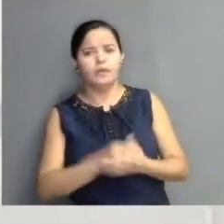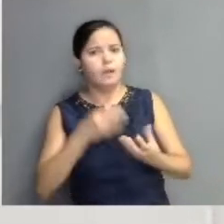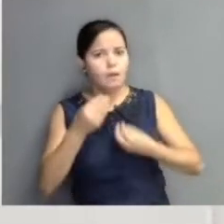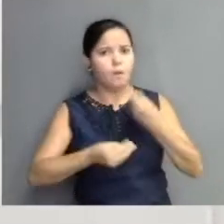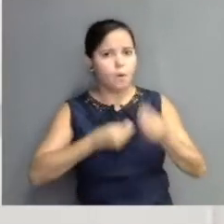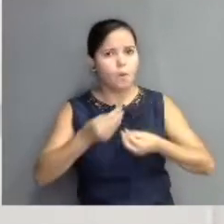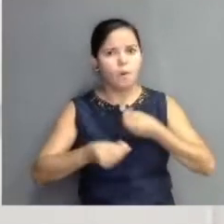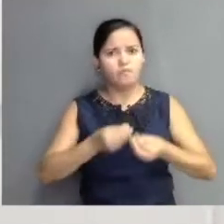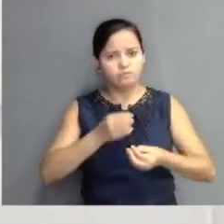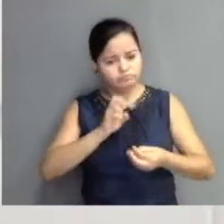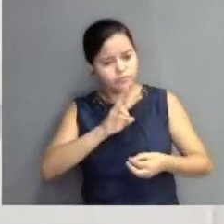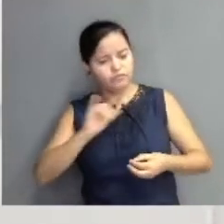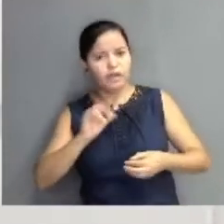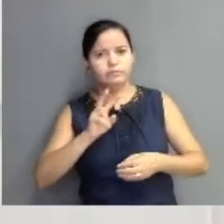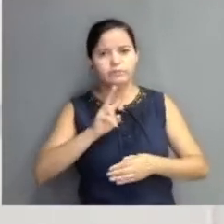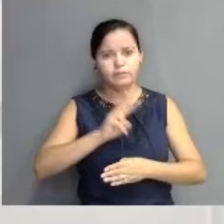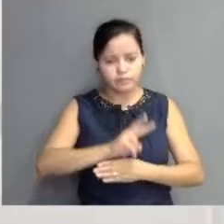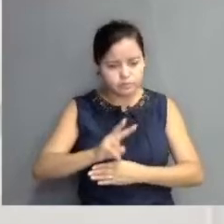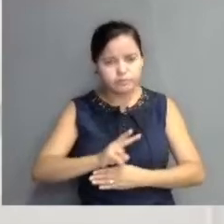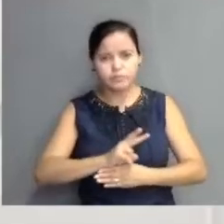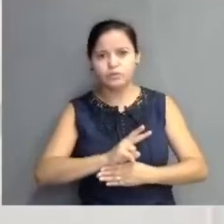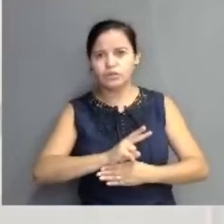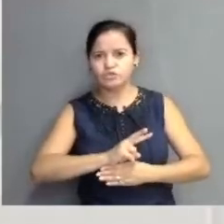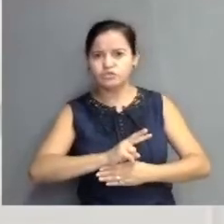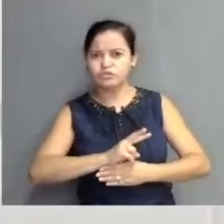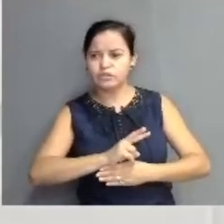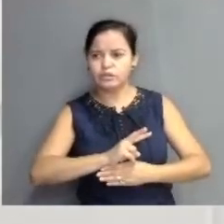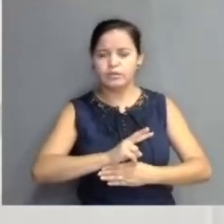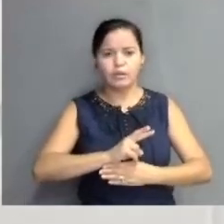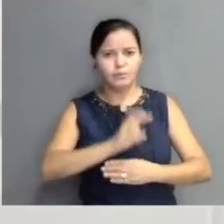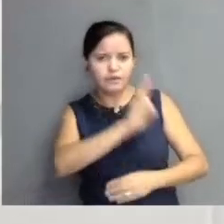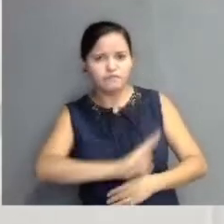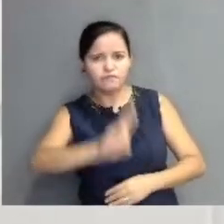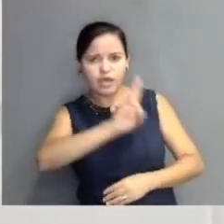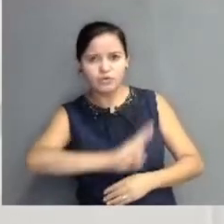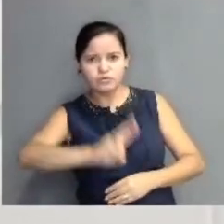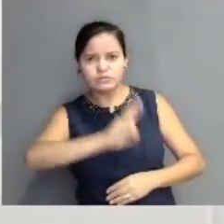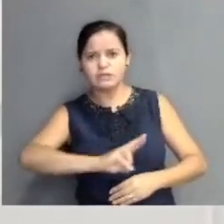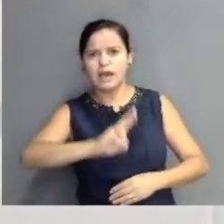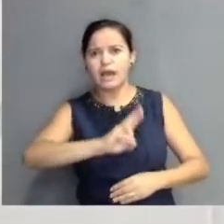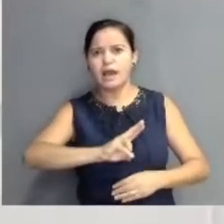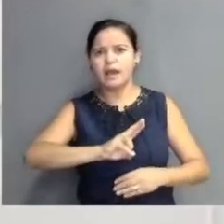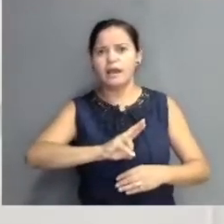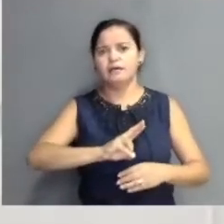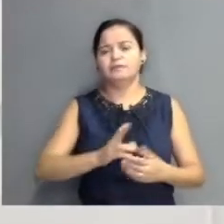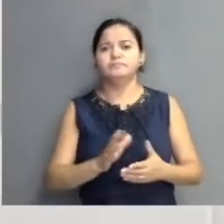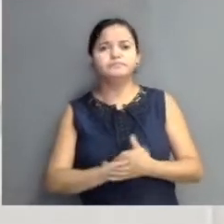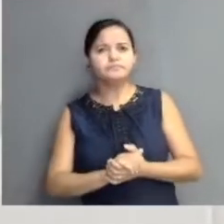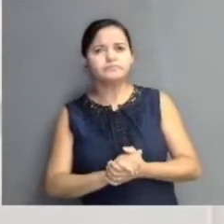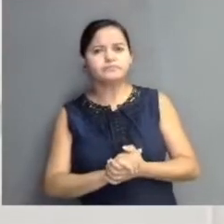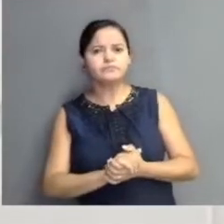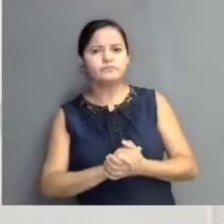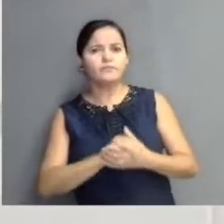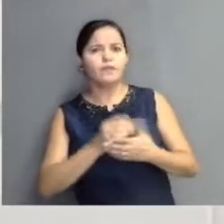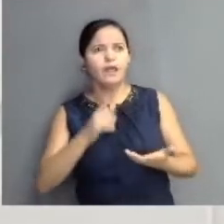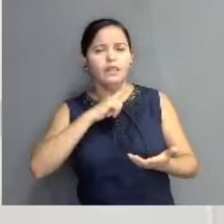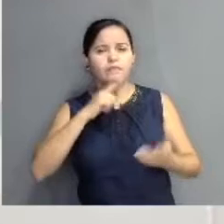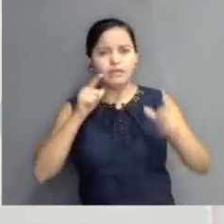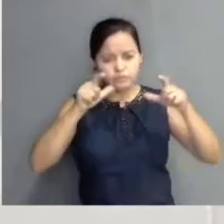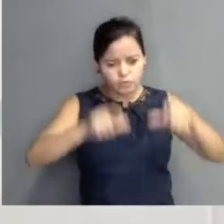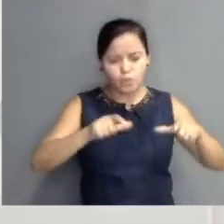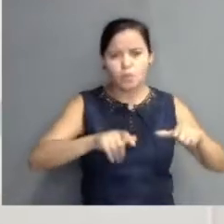e vai proteger os lençóis freáticos. Você vai ter também essa cobertura periódica, ou seja, ele vai ser em um ambiente com